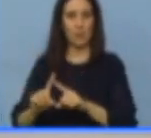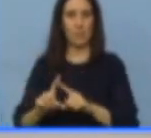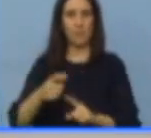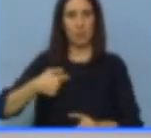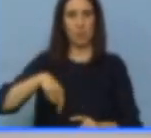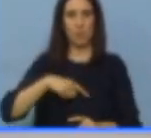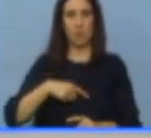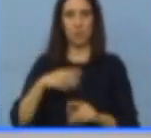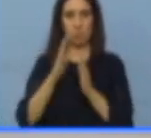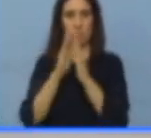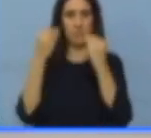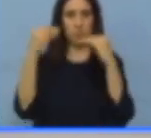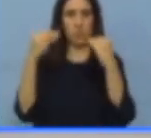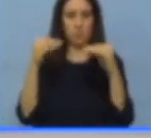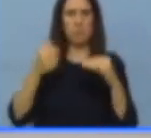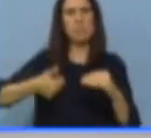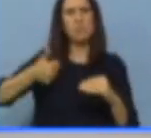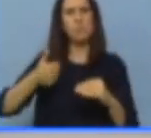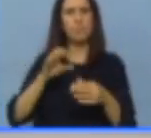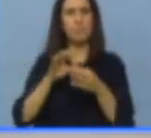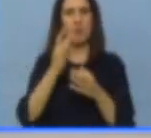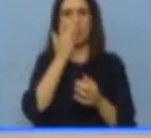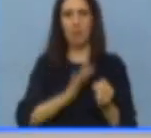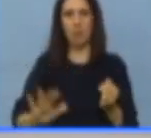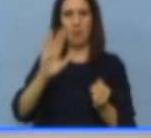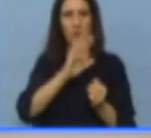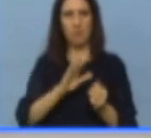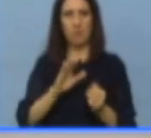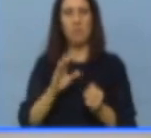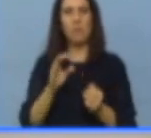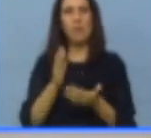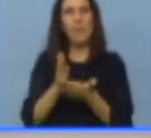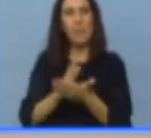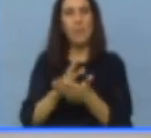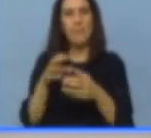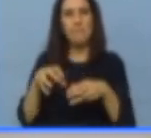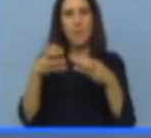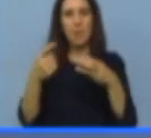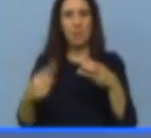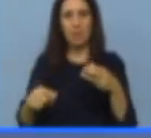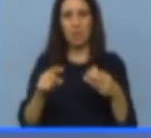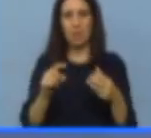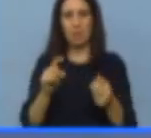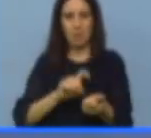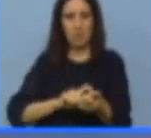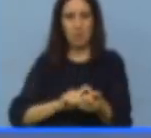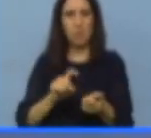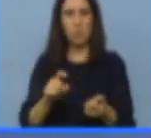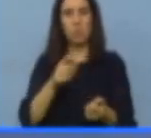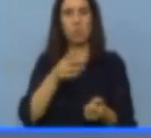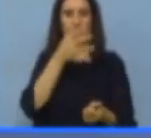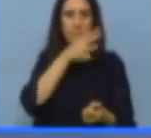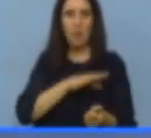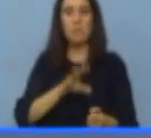podermos ser evangelizadores, sobretudo no contexto da África, no contexto de tensões étnicas, a interculturalidade, ter gente de